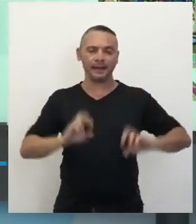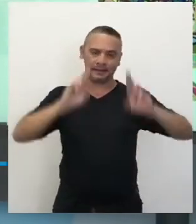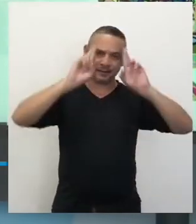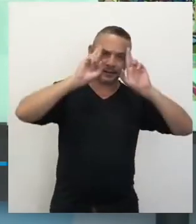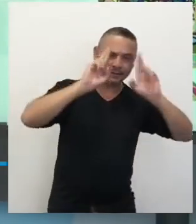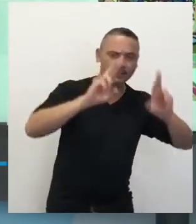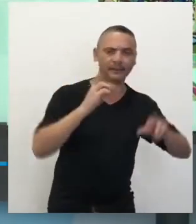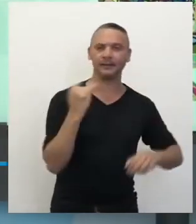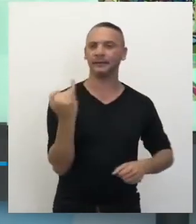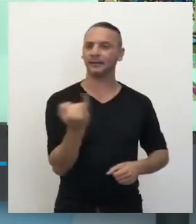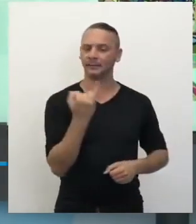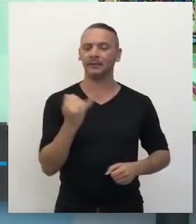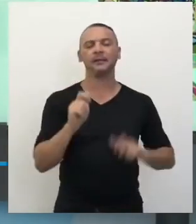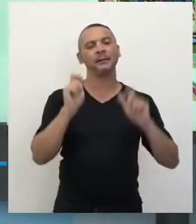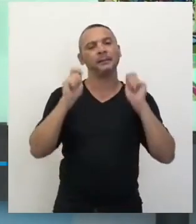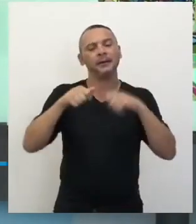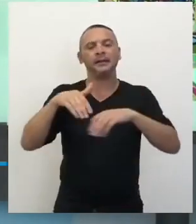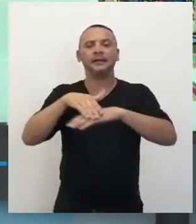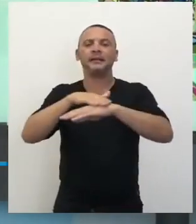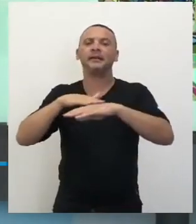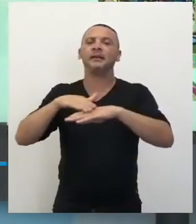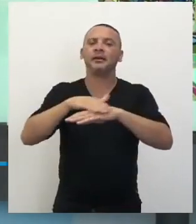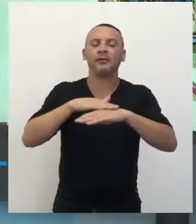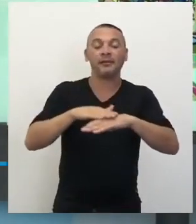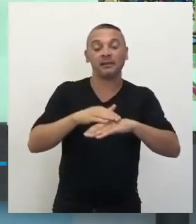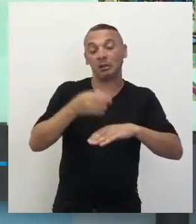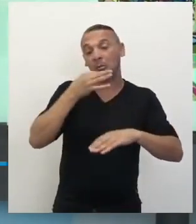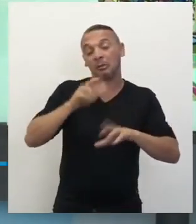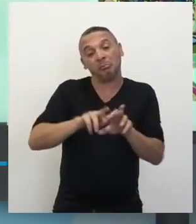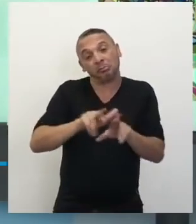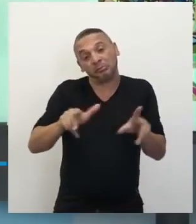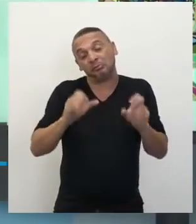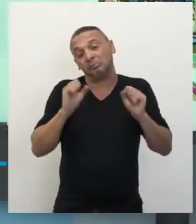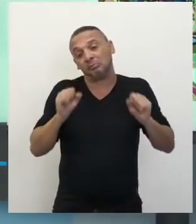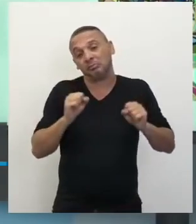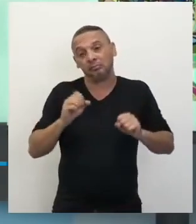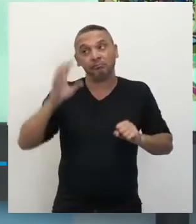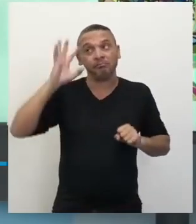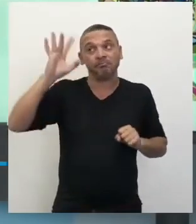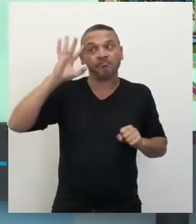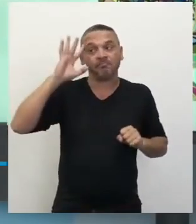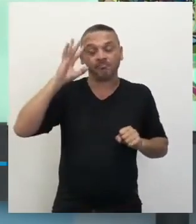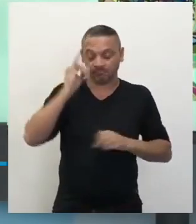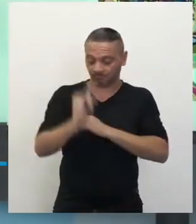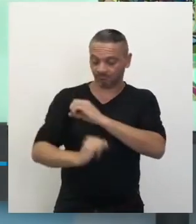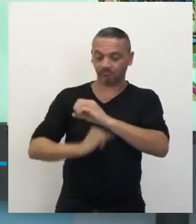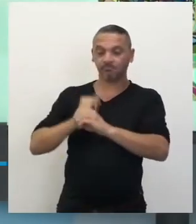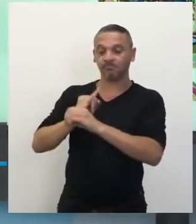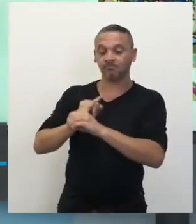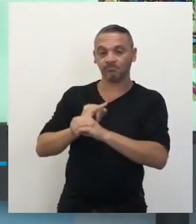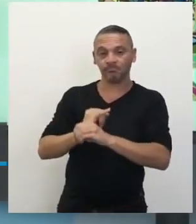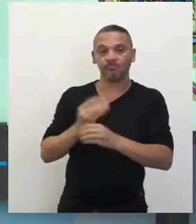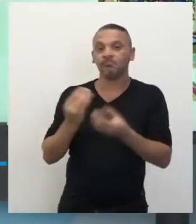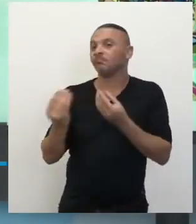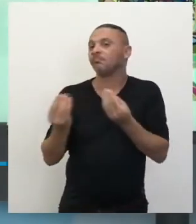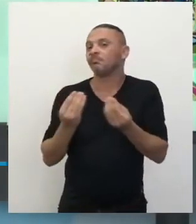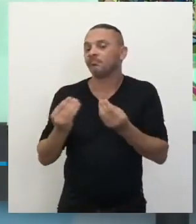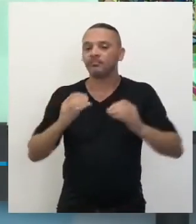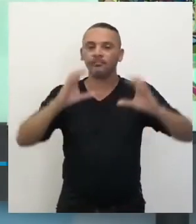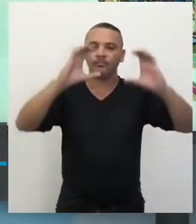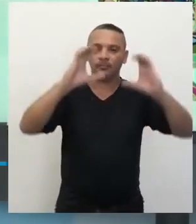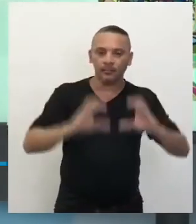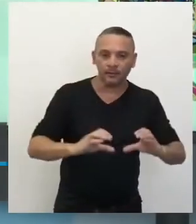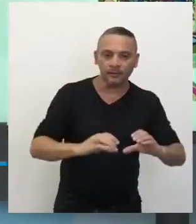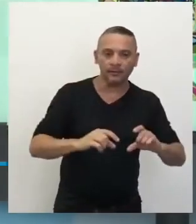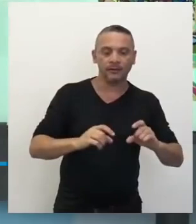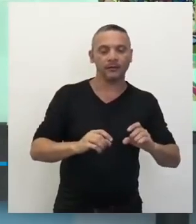princípios, vocês podem também ter um outro ponto de vista e pensar na questão sobre a internet, já que nós estamos falando sobre cidadania no contexto